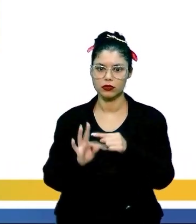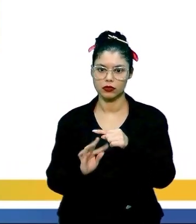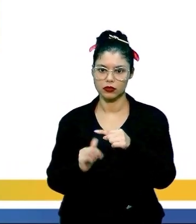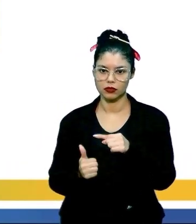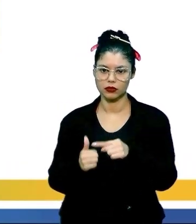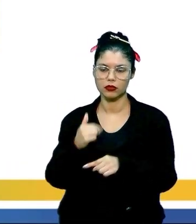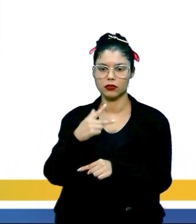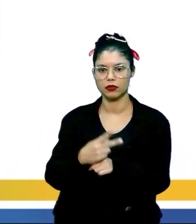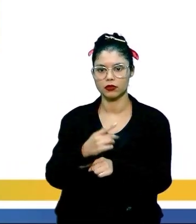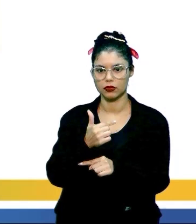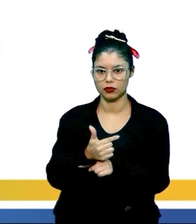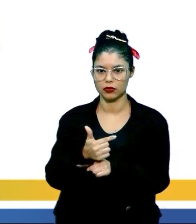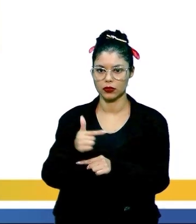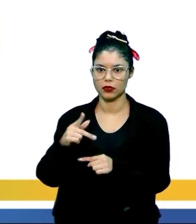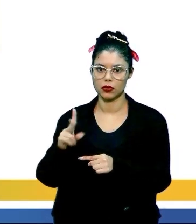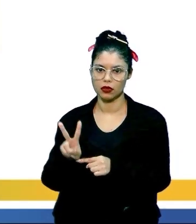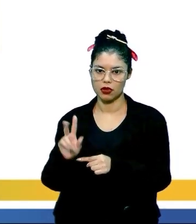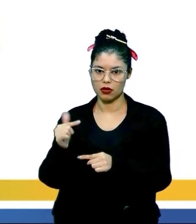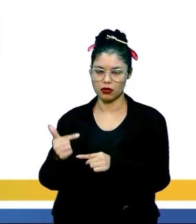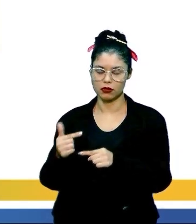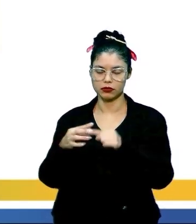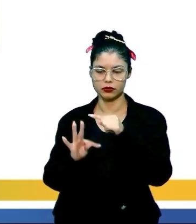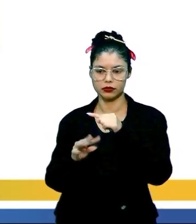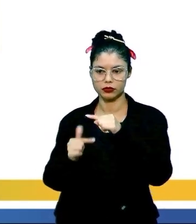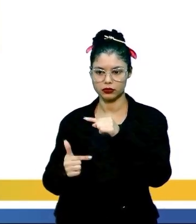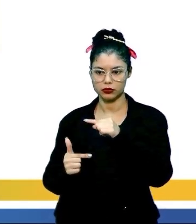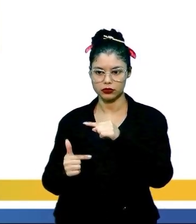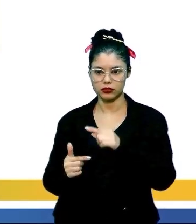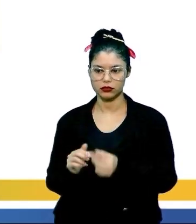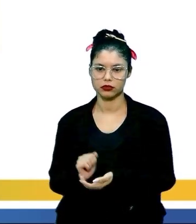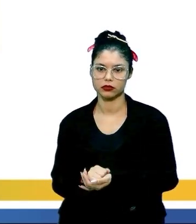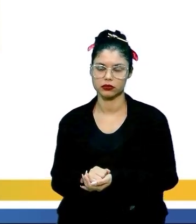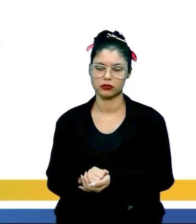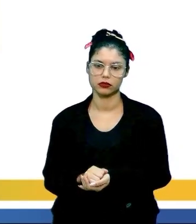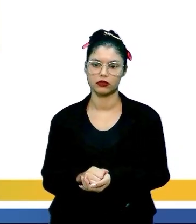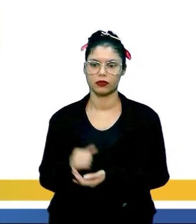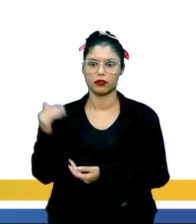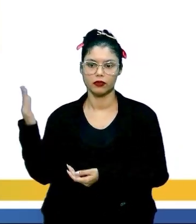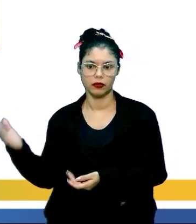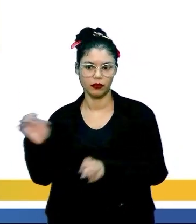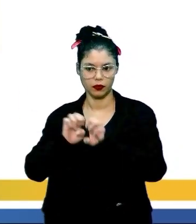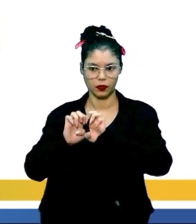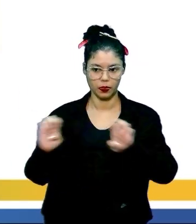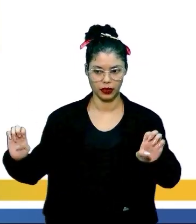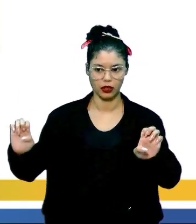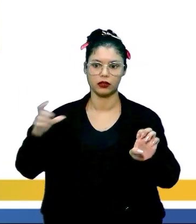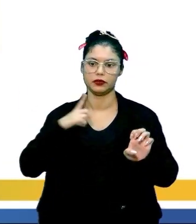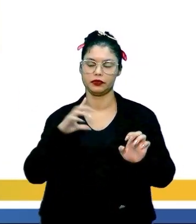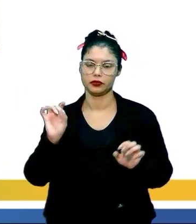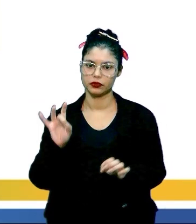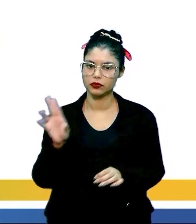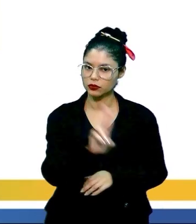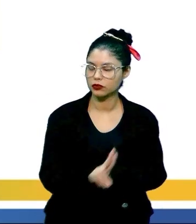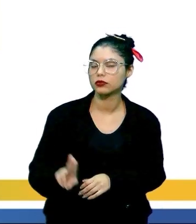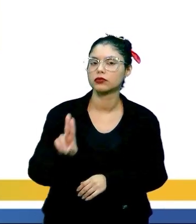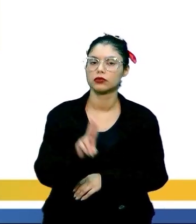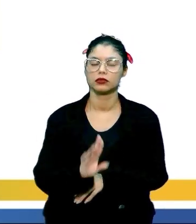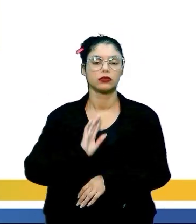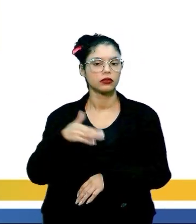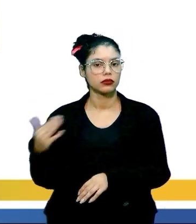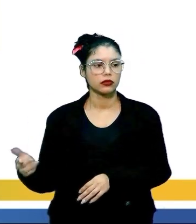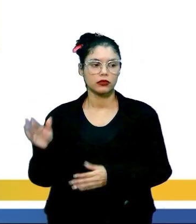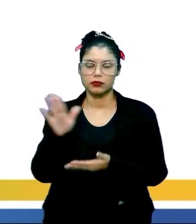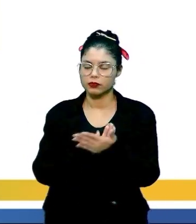T1 igual a P2 vezes V2 sobre T2. Essa equação ela só deverá ser usada